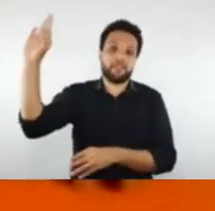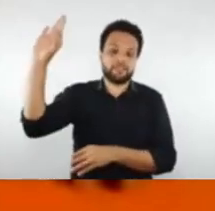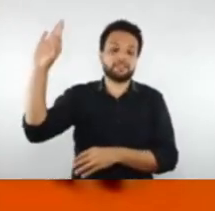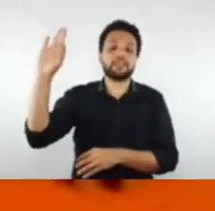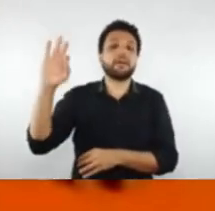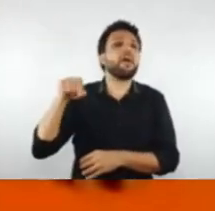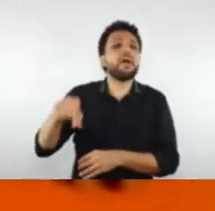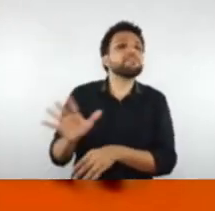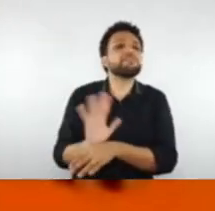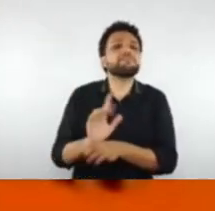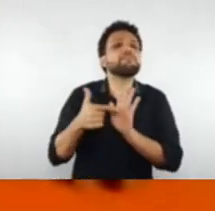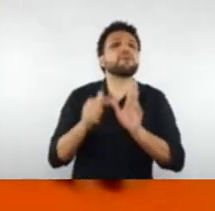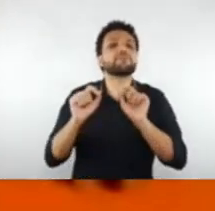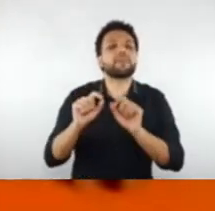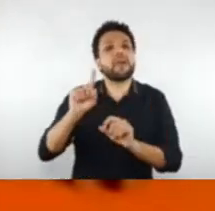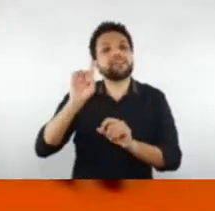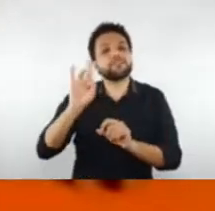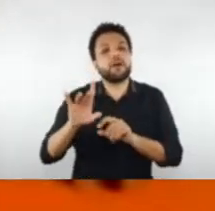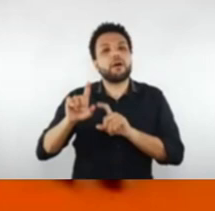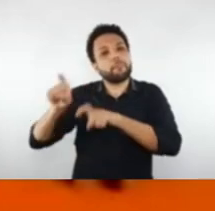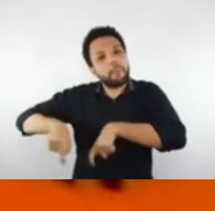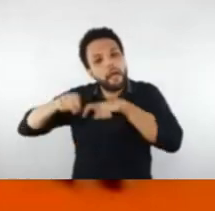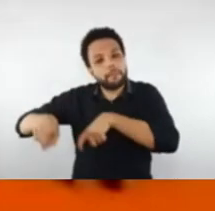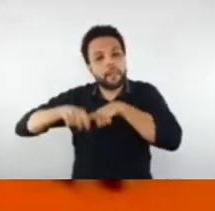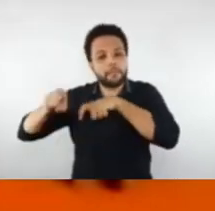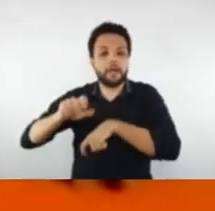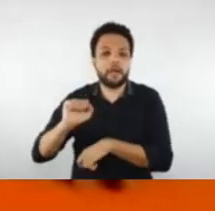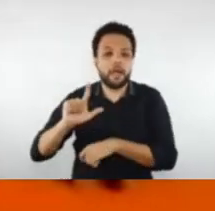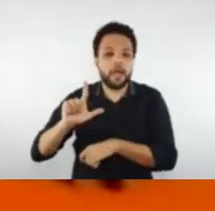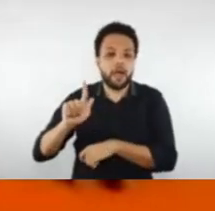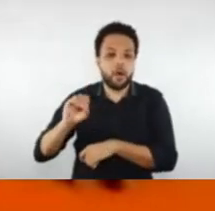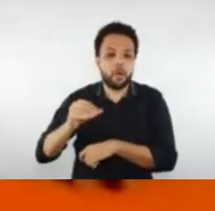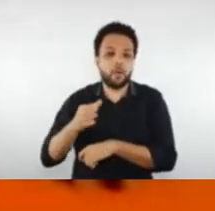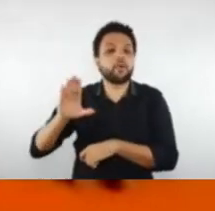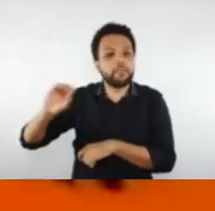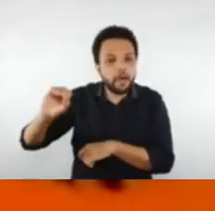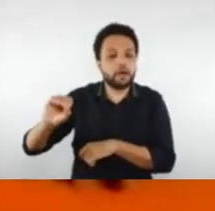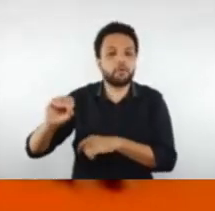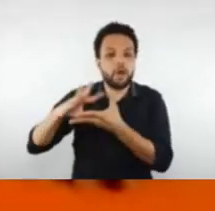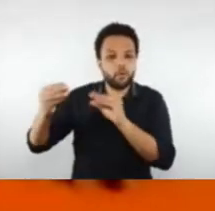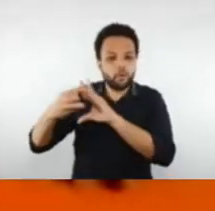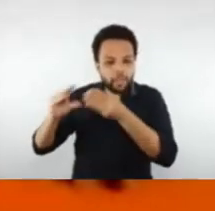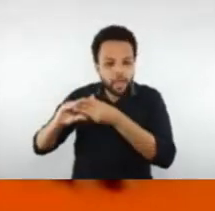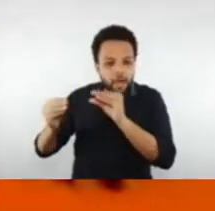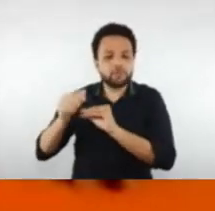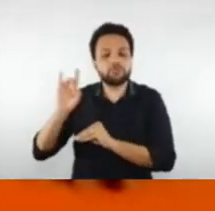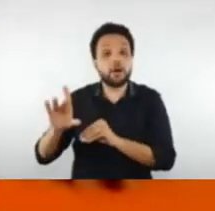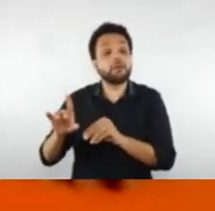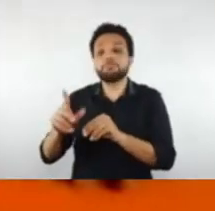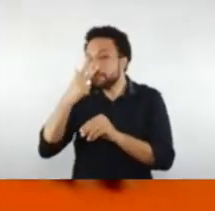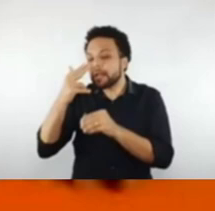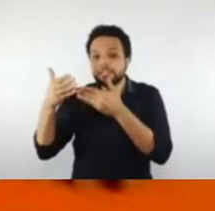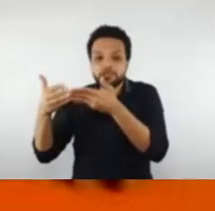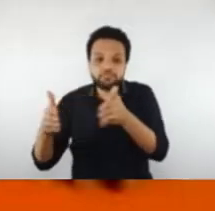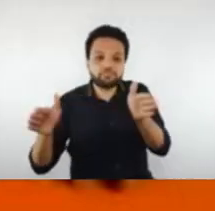da plantação de algodão e passa pelo processo da industrialização, mas ao mesmo tempo é o Brasil colorido